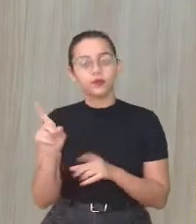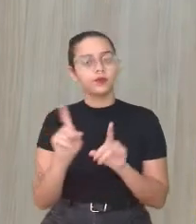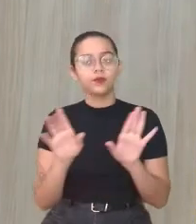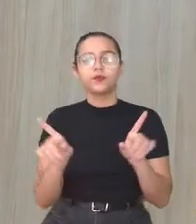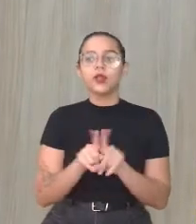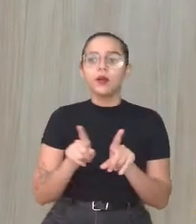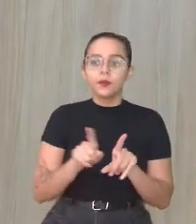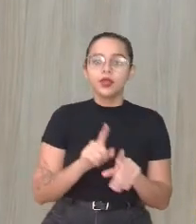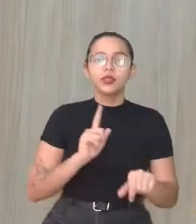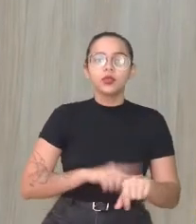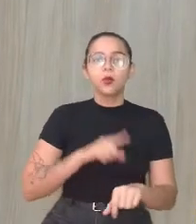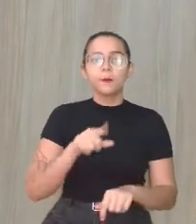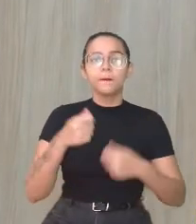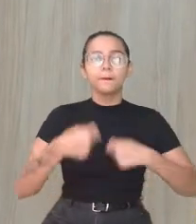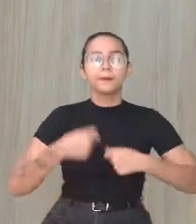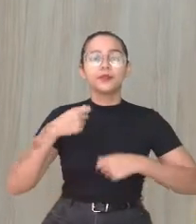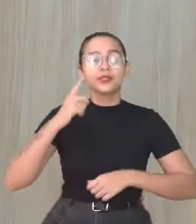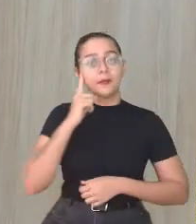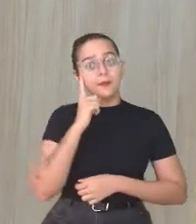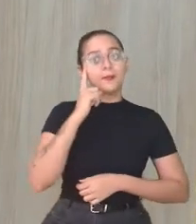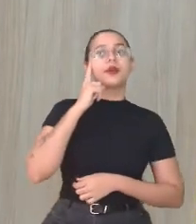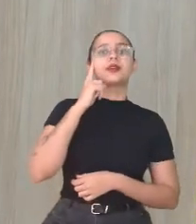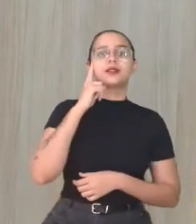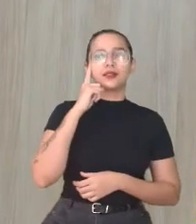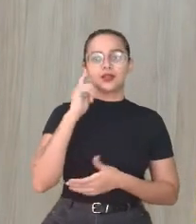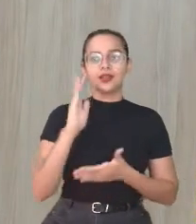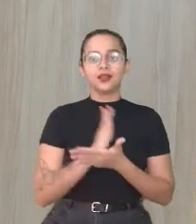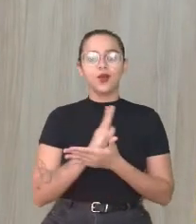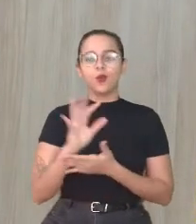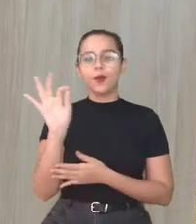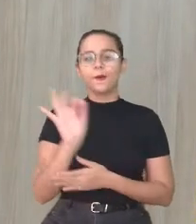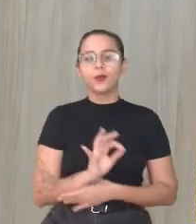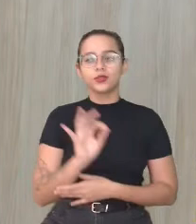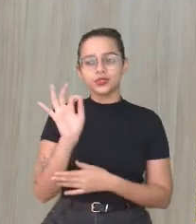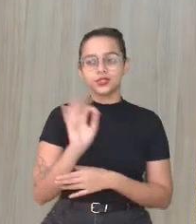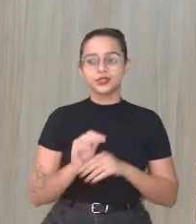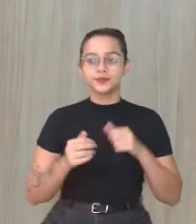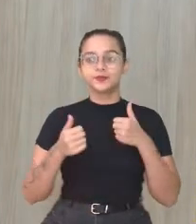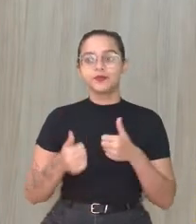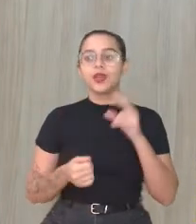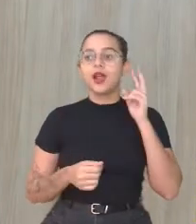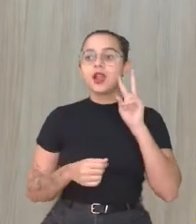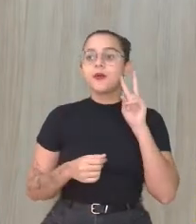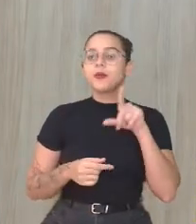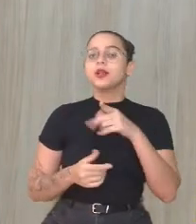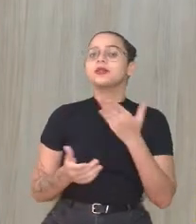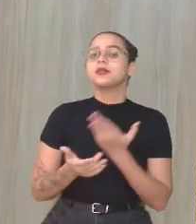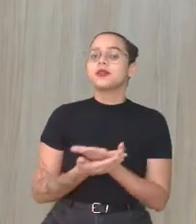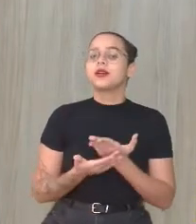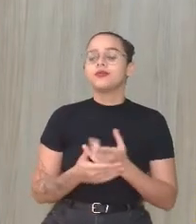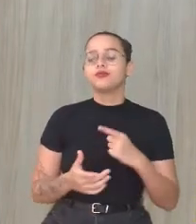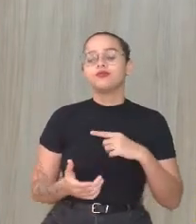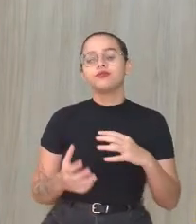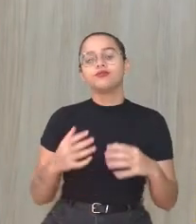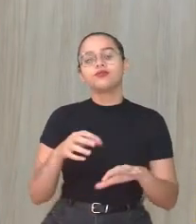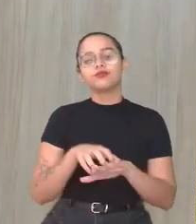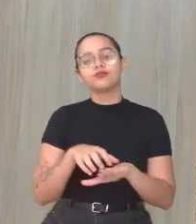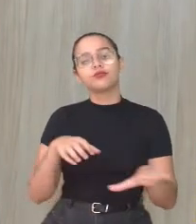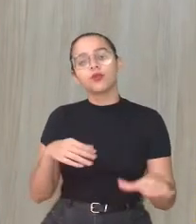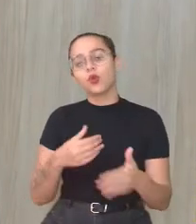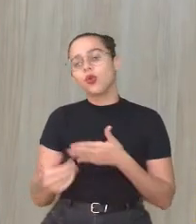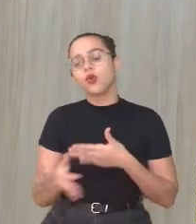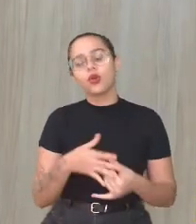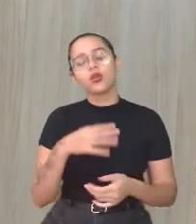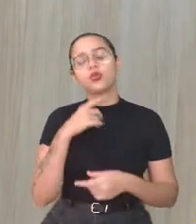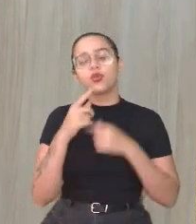na hora que você precisar pensar numa determinada porcentagem, tá certo? Lembrando que essa aula tem um formato digital, qualquer dúvida